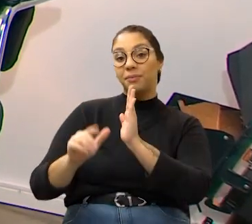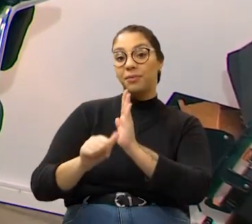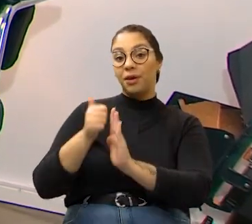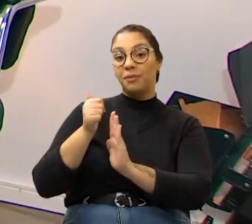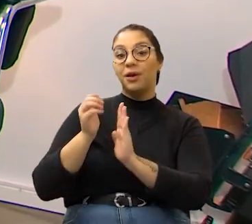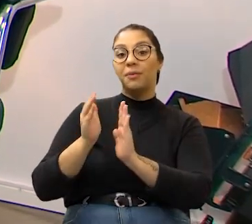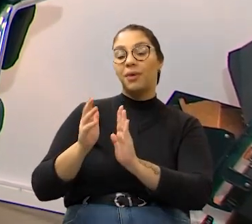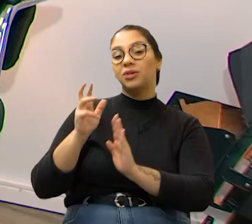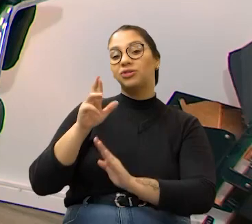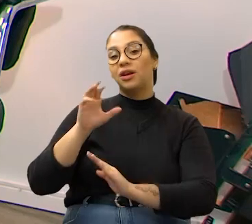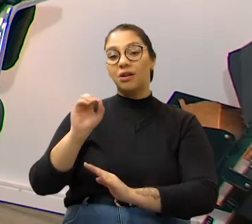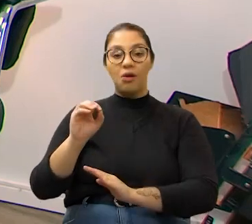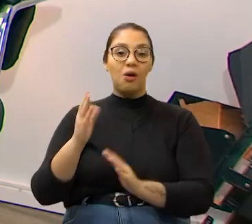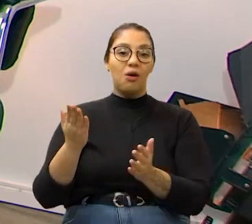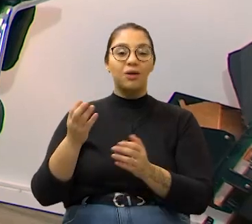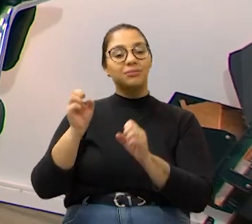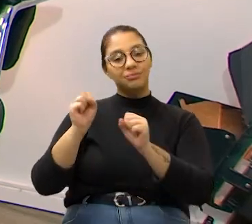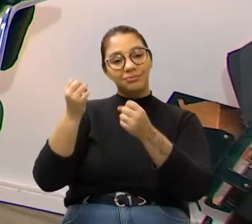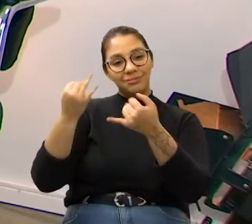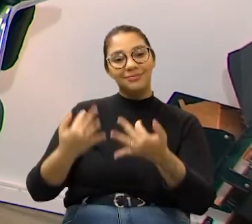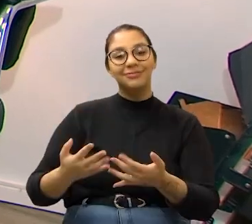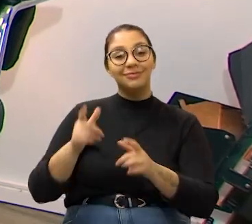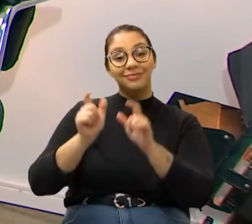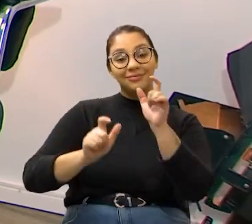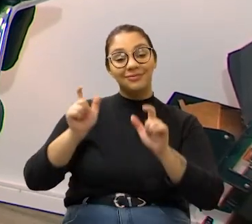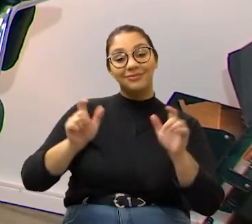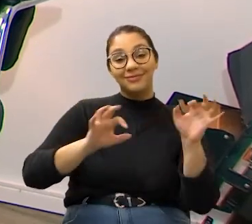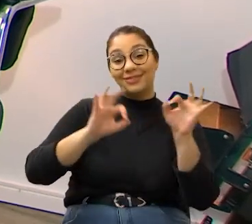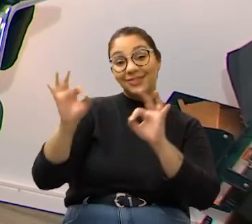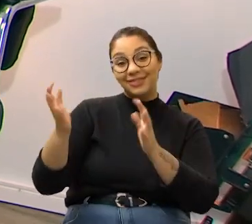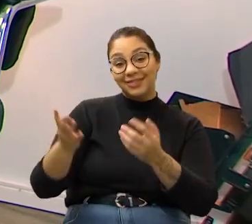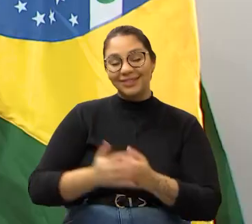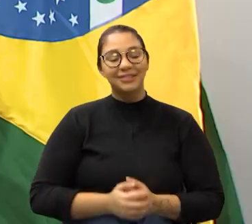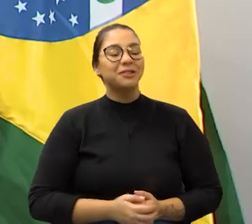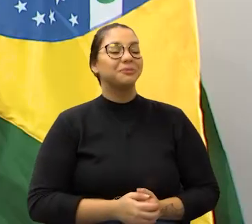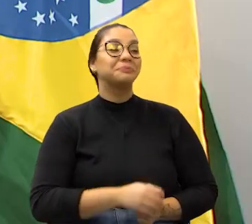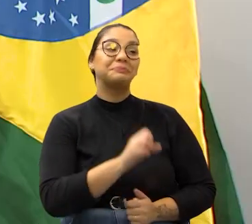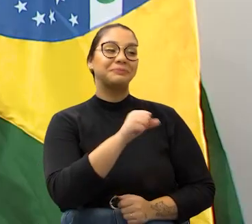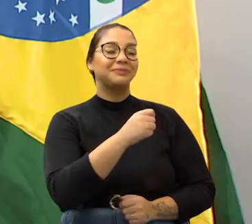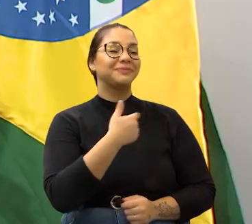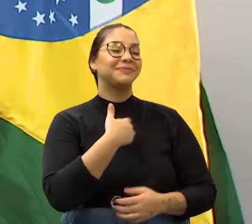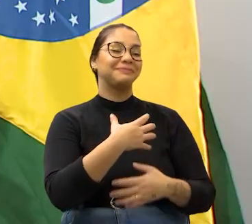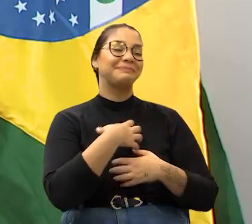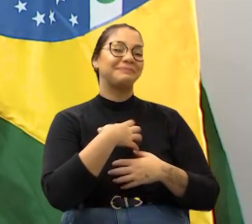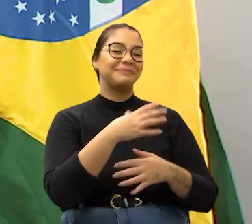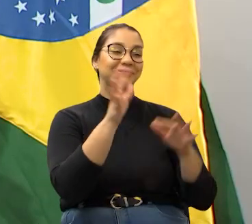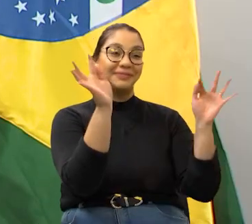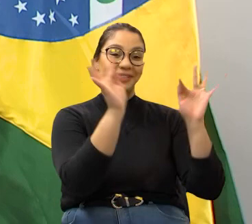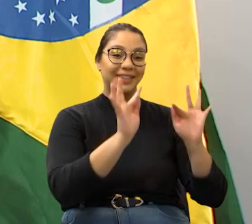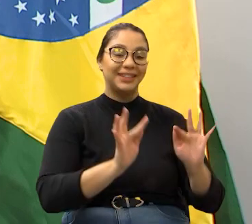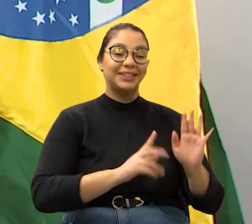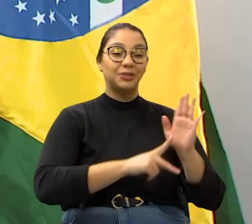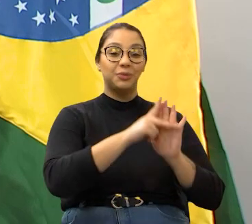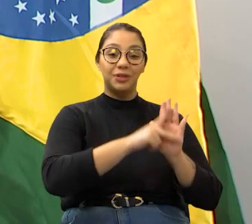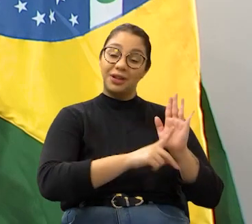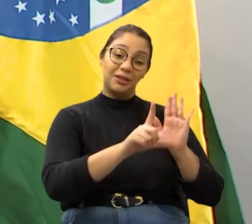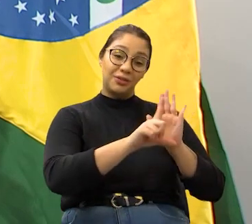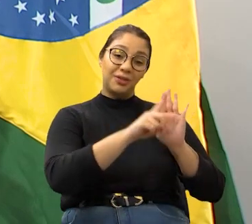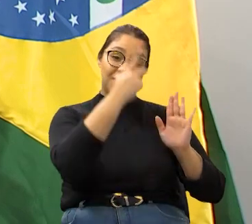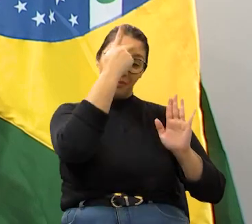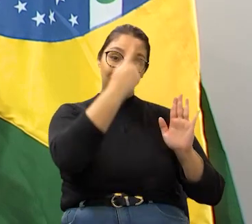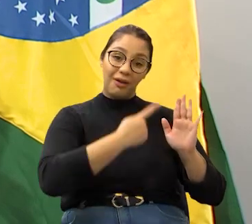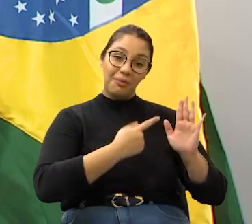reunião ordinária. Queria que o senhor contasse um pouquinho para quem está assistindo. Primeiro que eu fico feliz de ver um projeto, uma lei